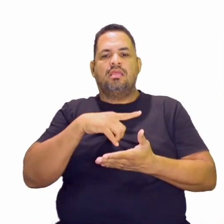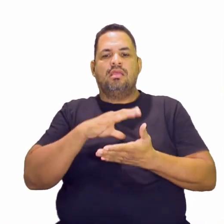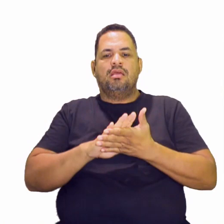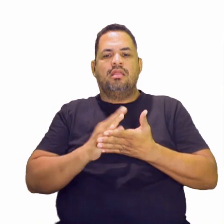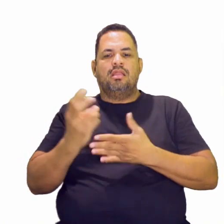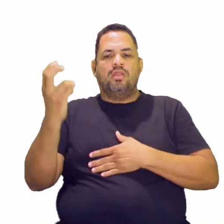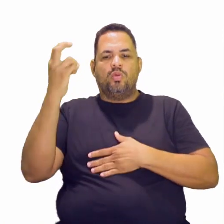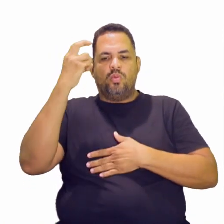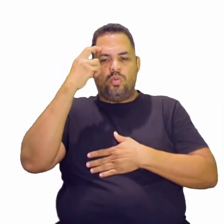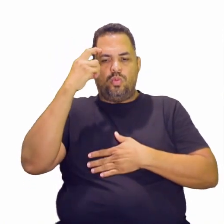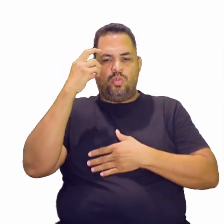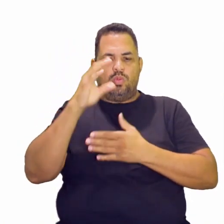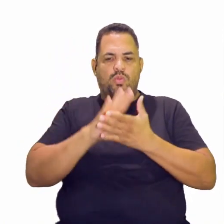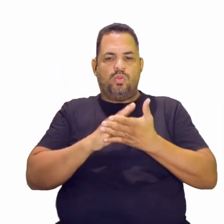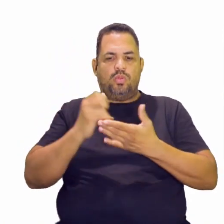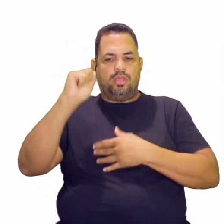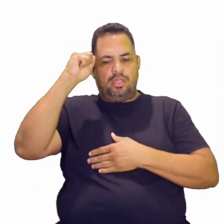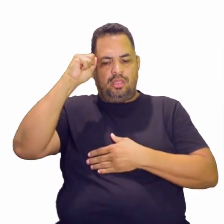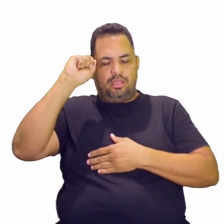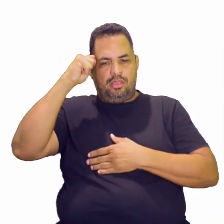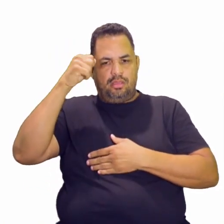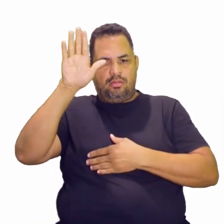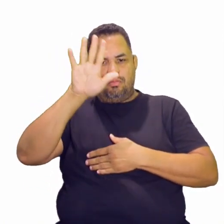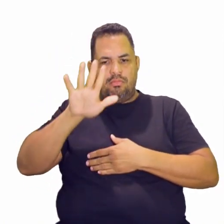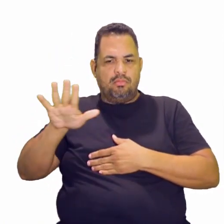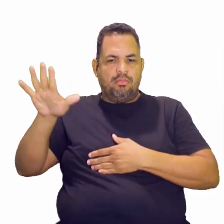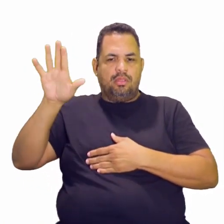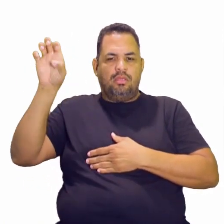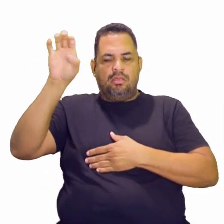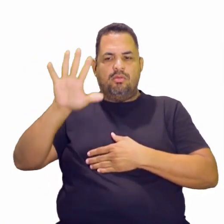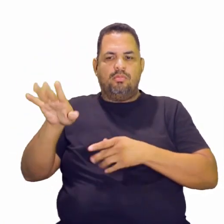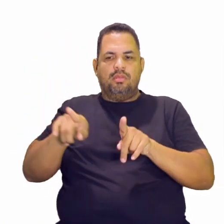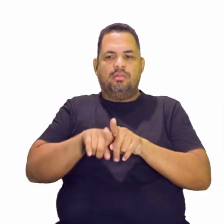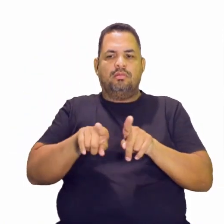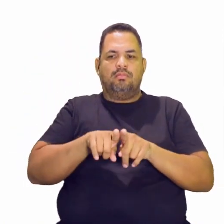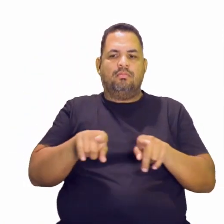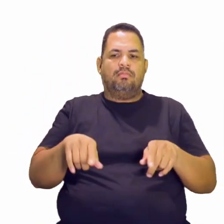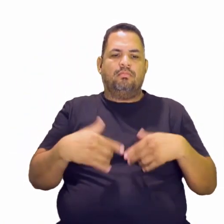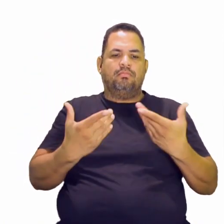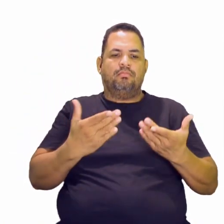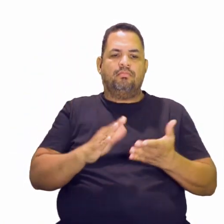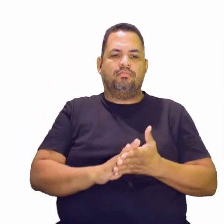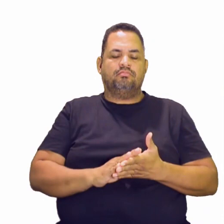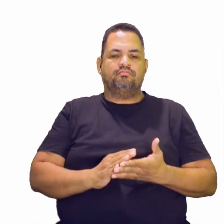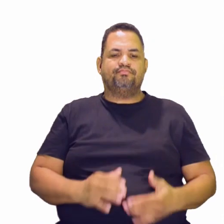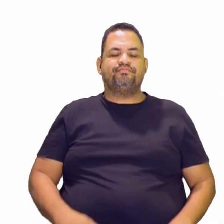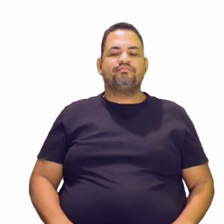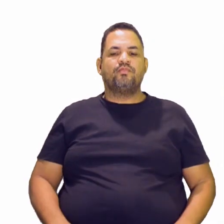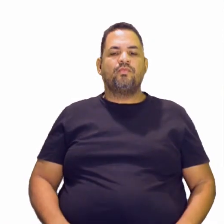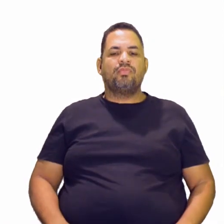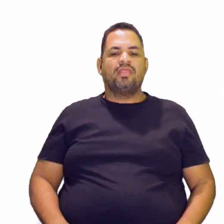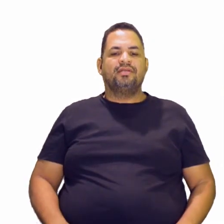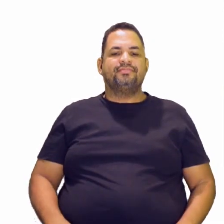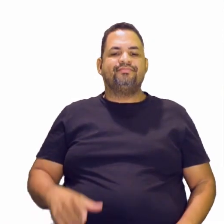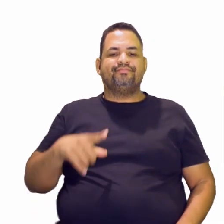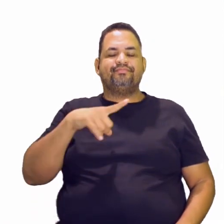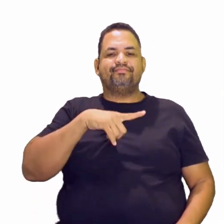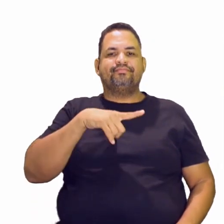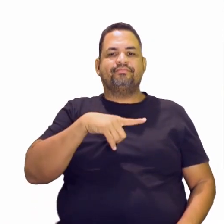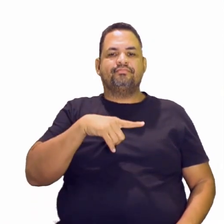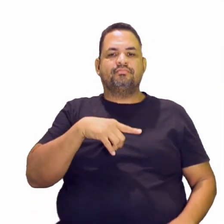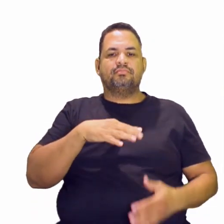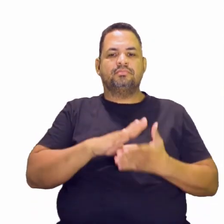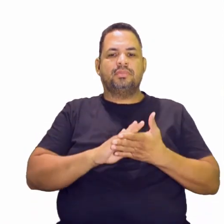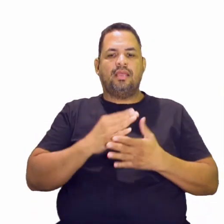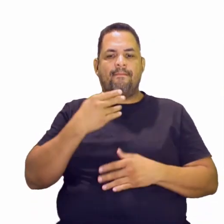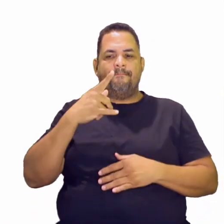europeus. Então, nós temos uma quantidade, mais de 50% da população brasileira é parda